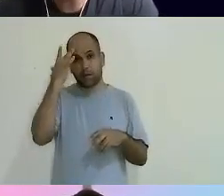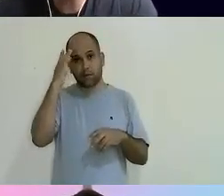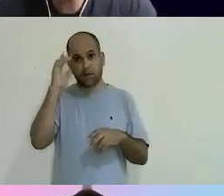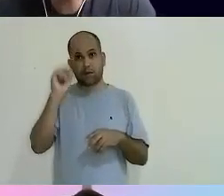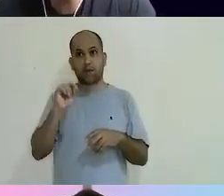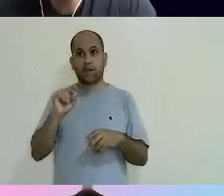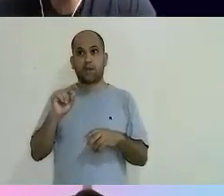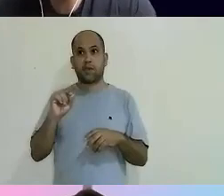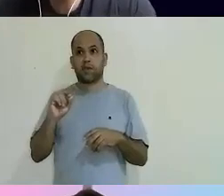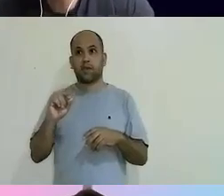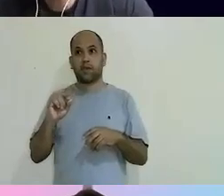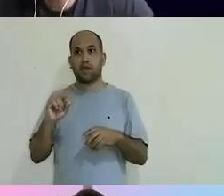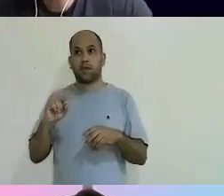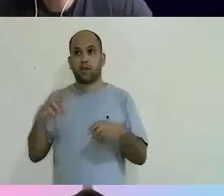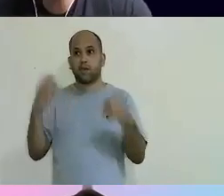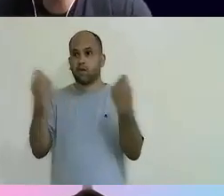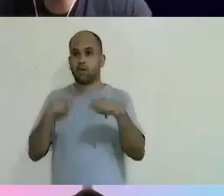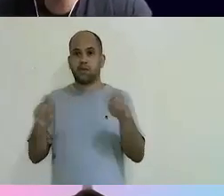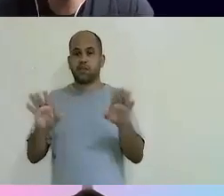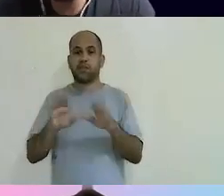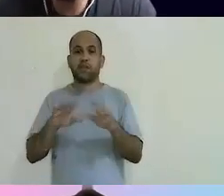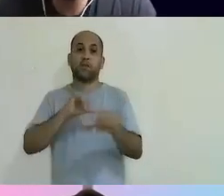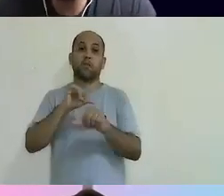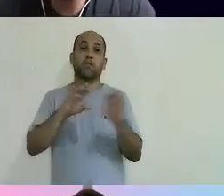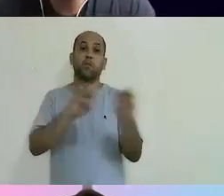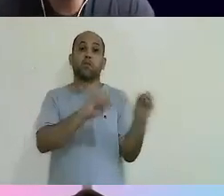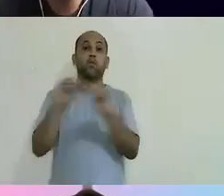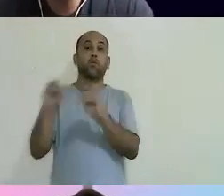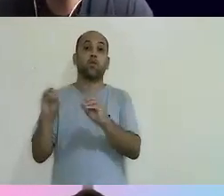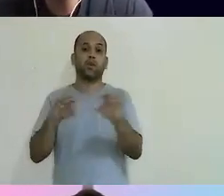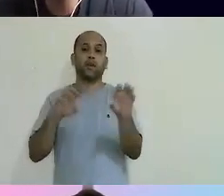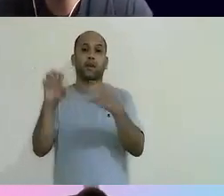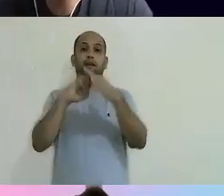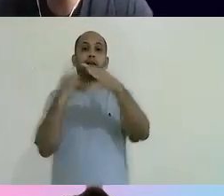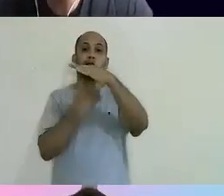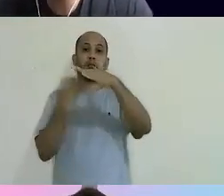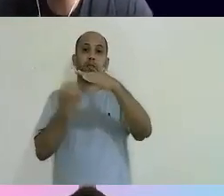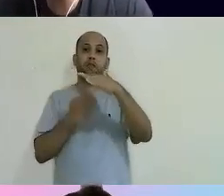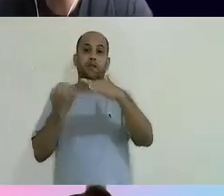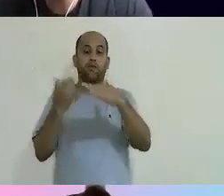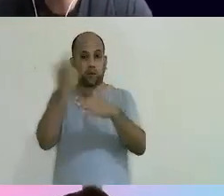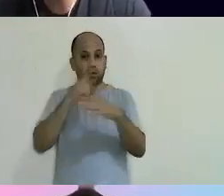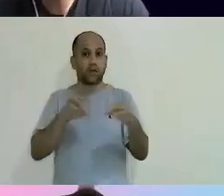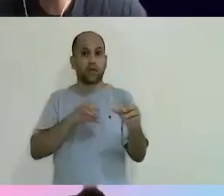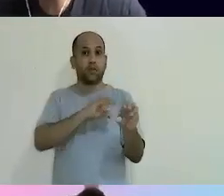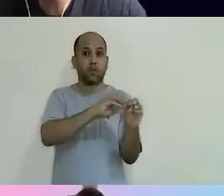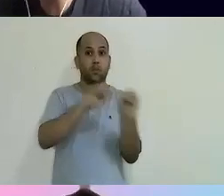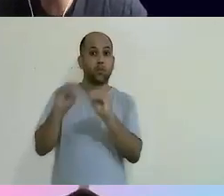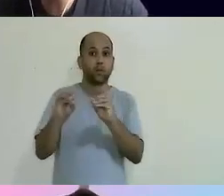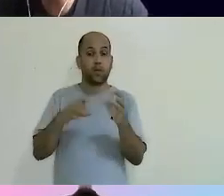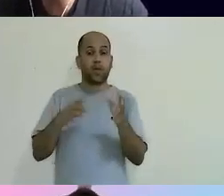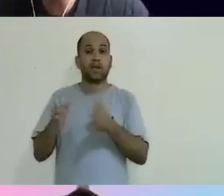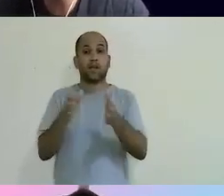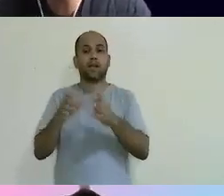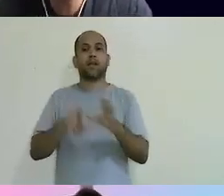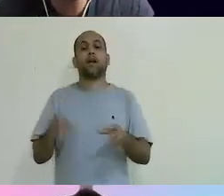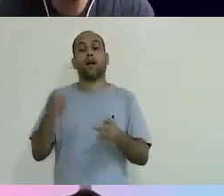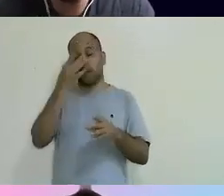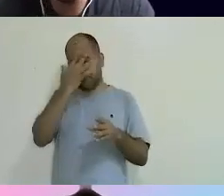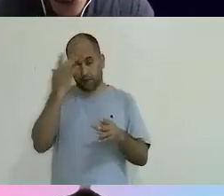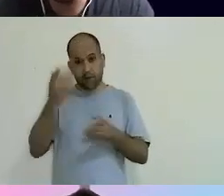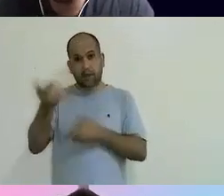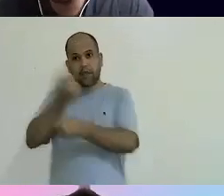as pessoas aqui não precisam mudar de empresa para mudar de carreira. Então tem muita gente que sai de uma área administrativa para ir para uma área